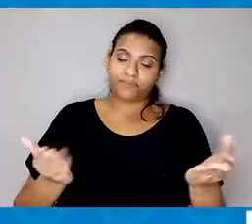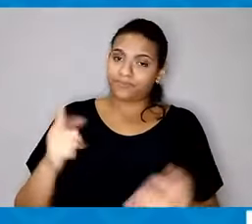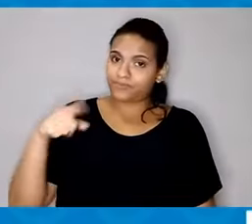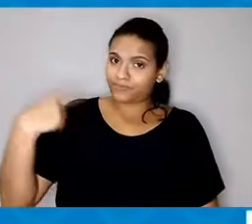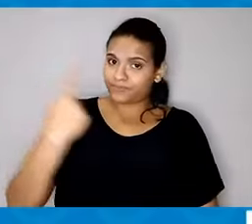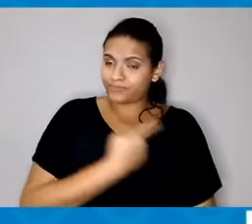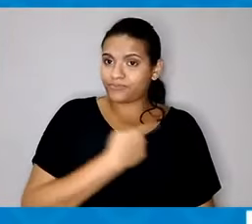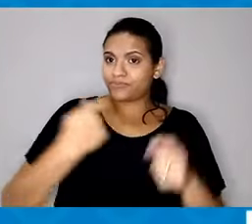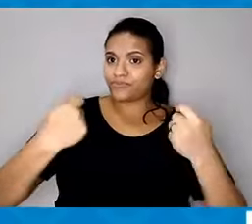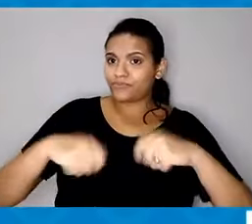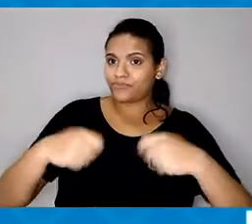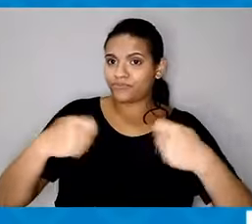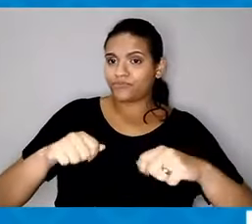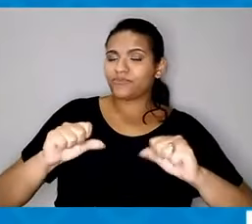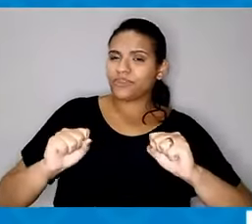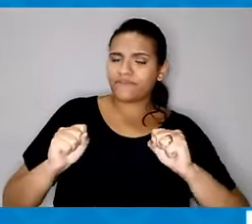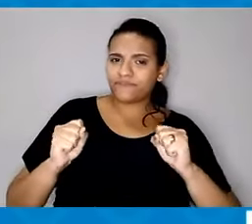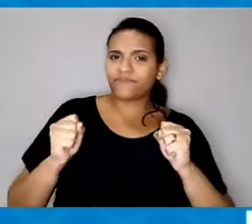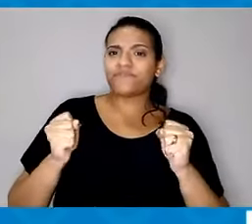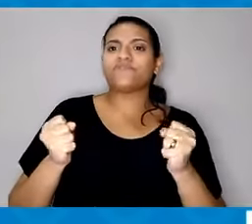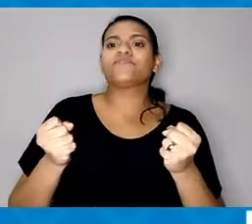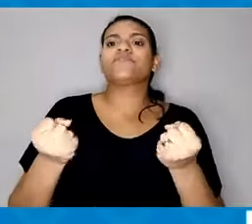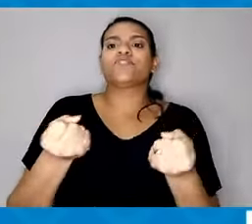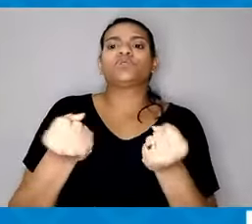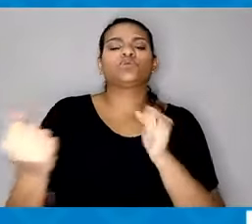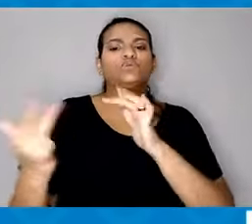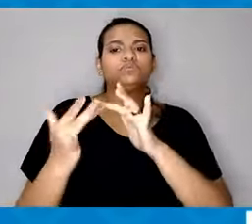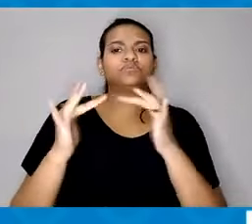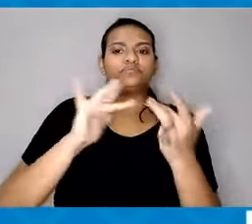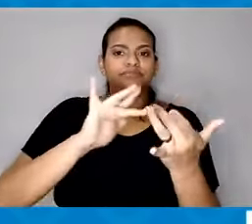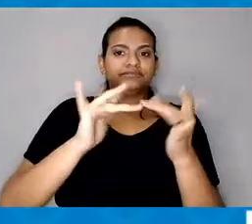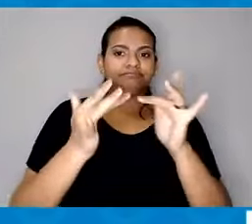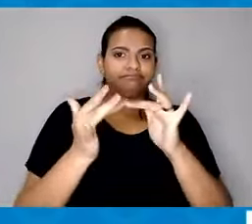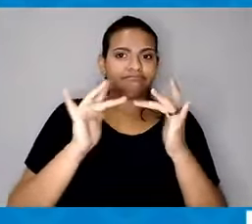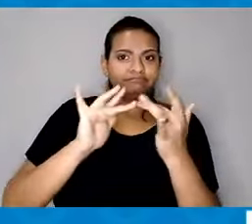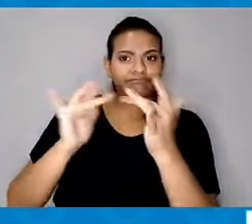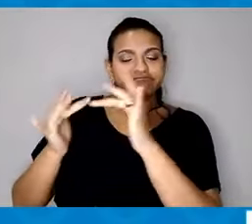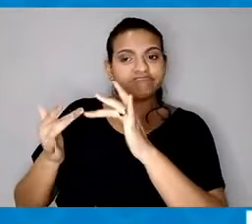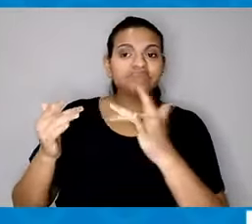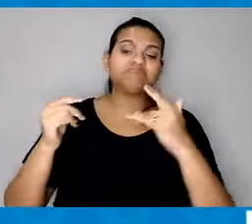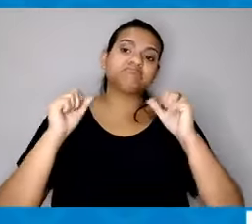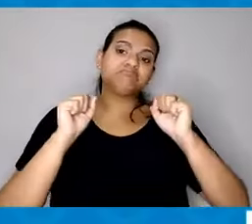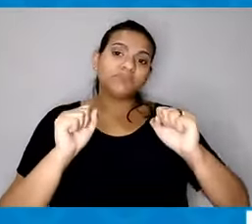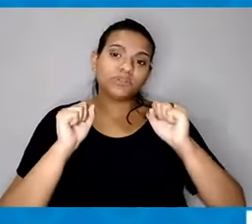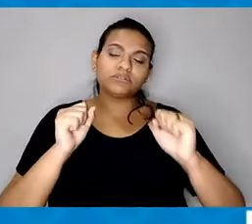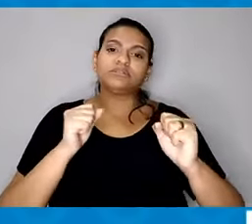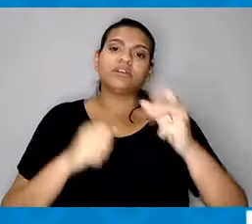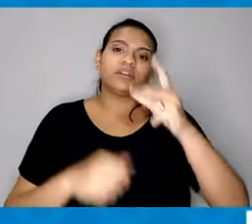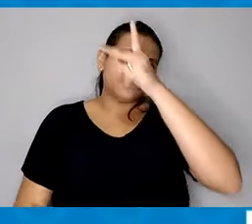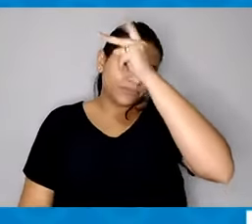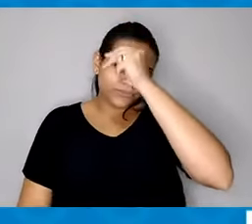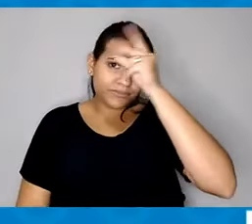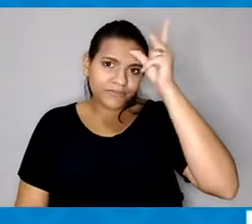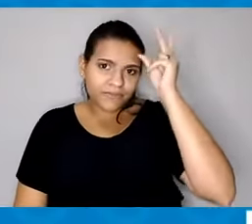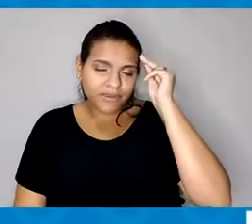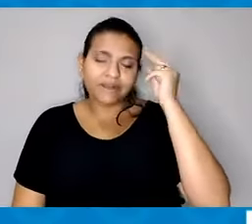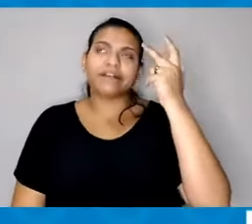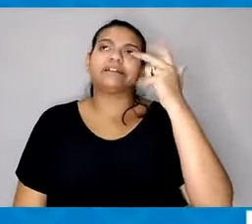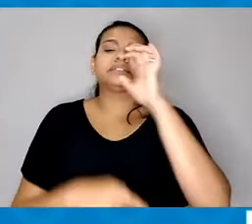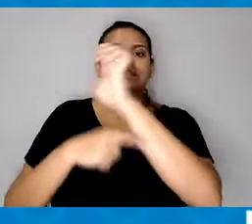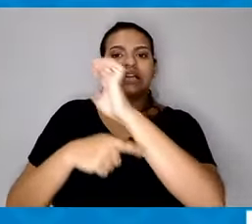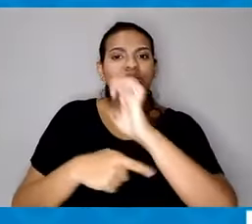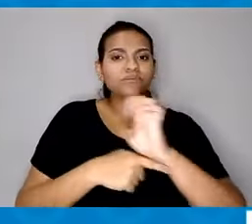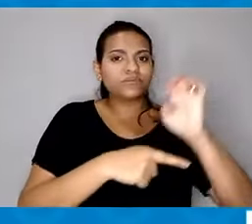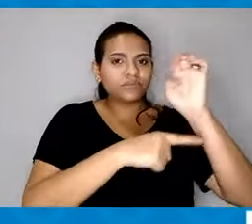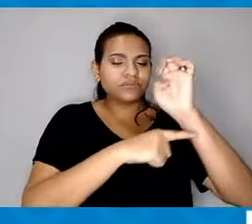né? De rede, seja municipal, estadual ou em níveis federais, de trazer